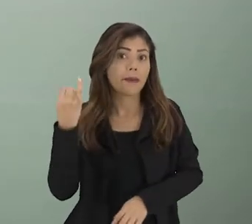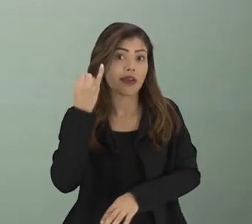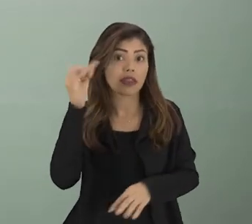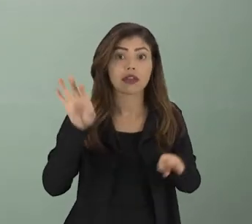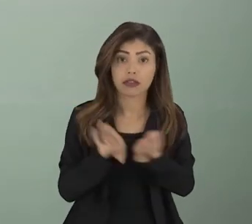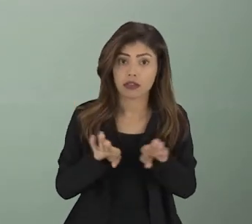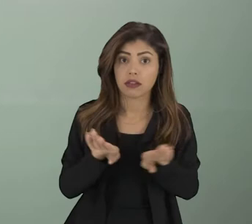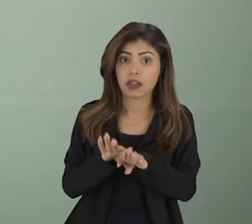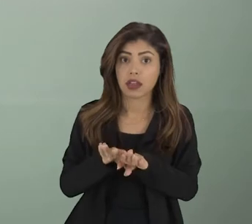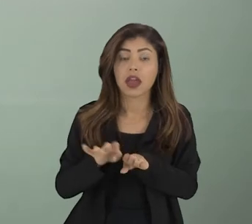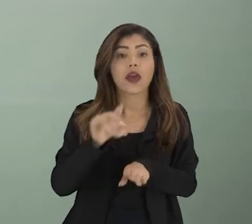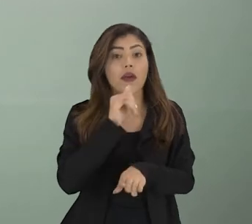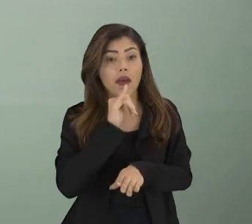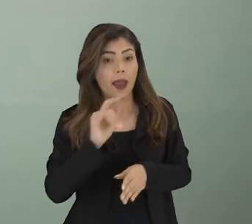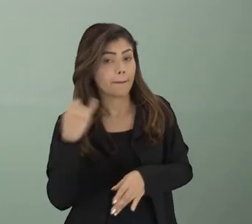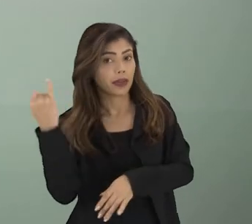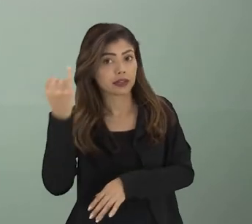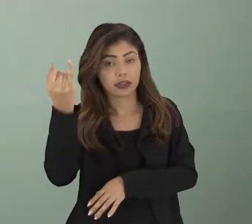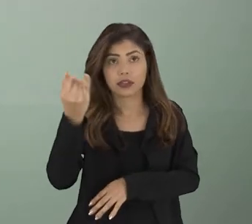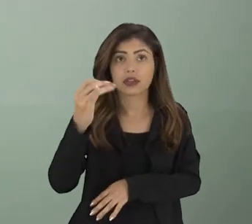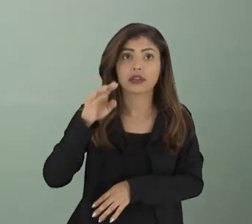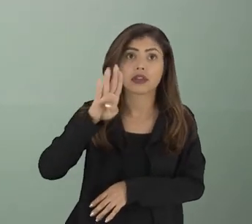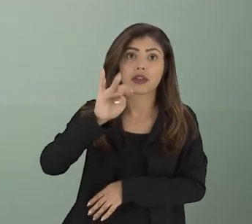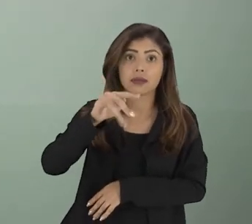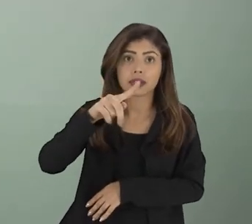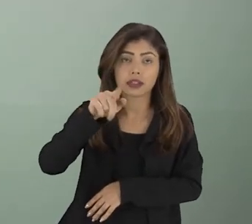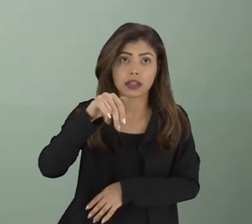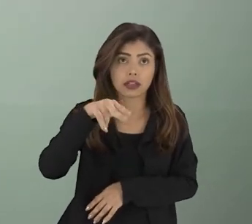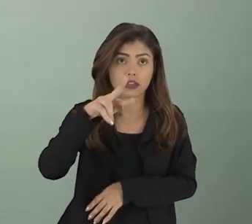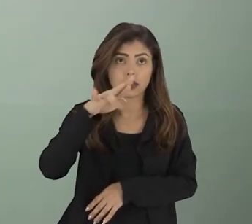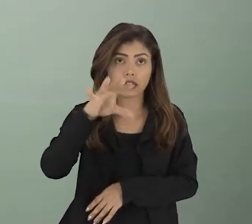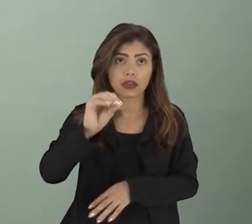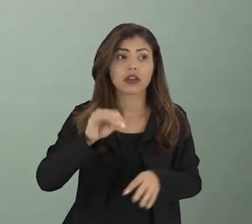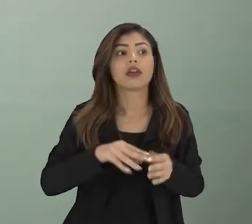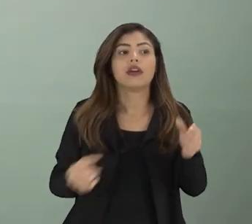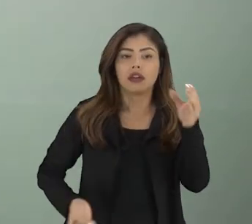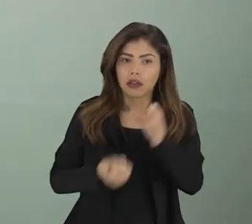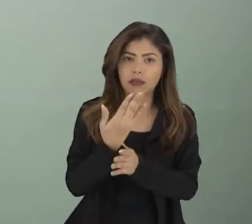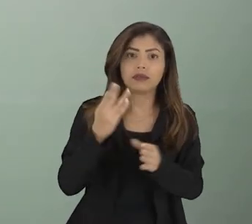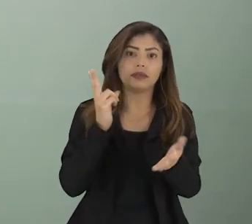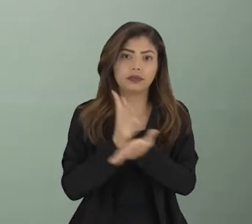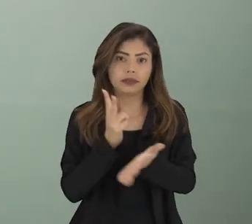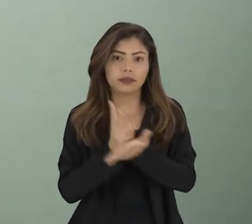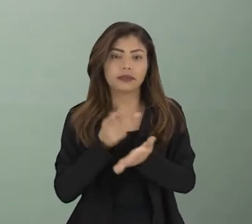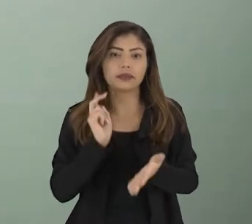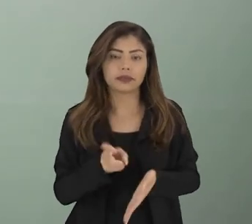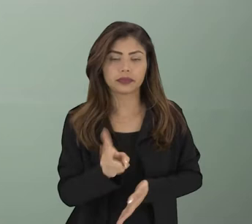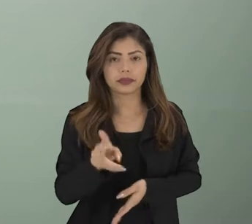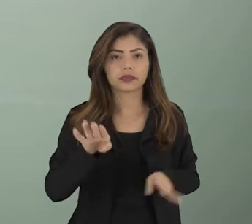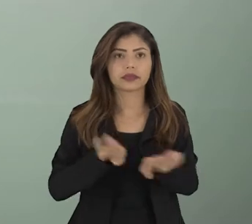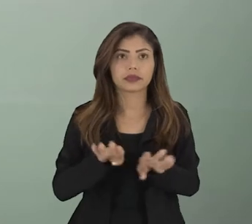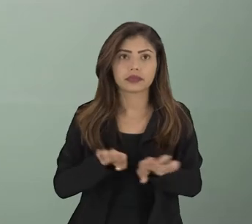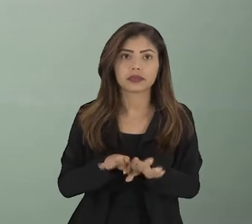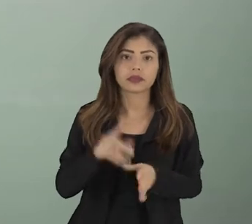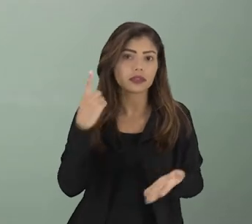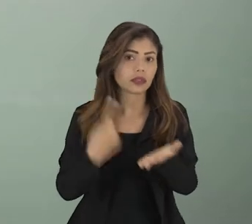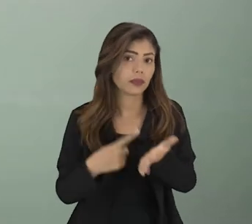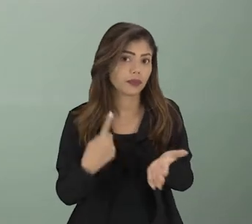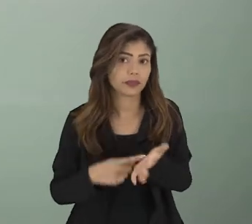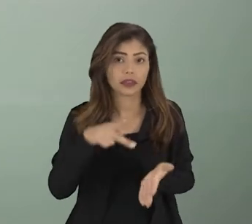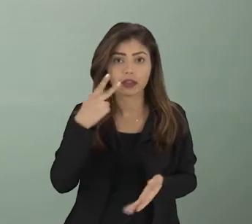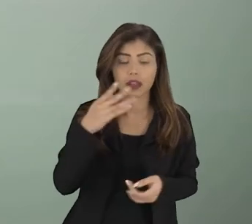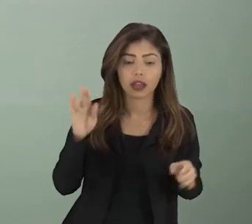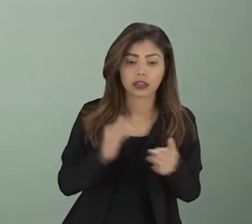na região a divisão ânsia né do império bizantino continua existindo e assim também não é correto